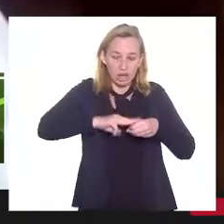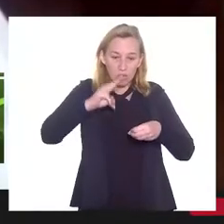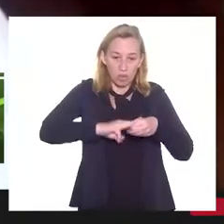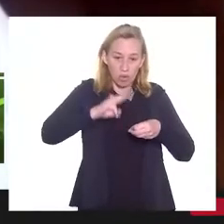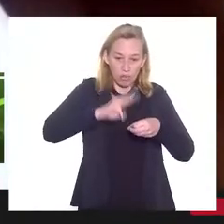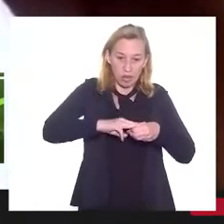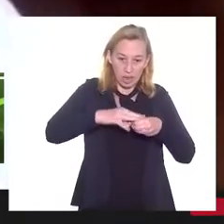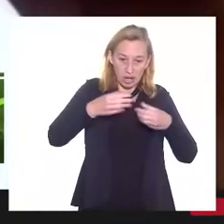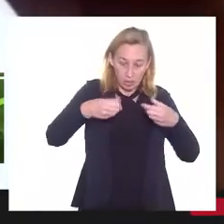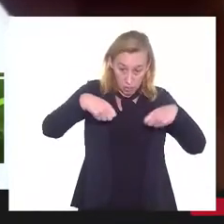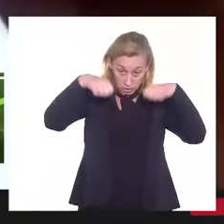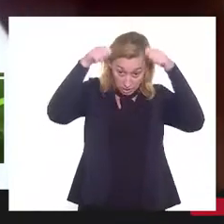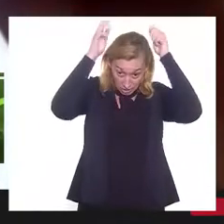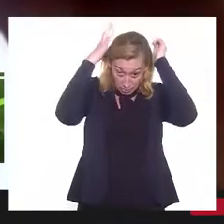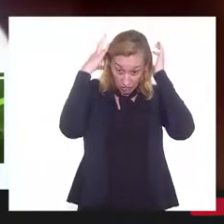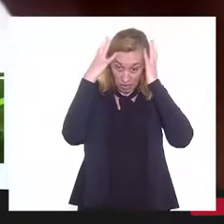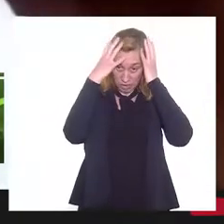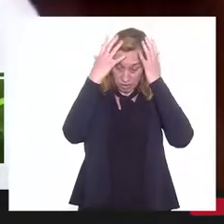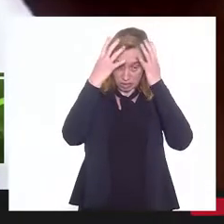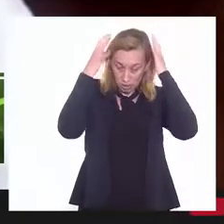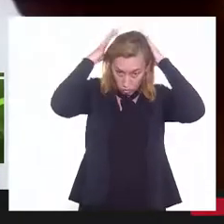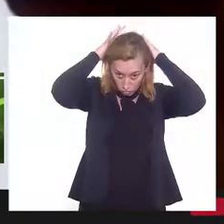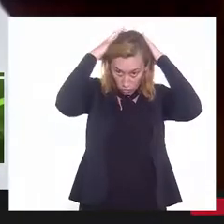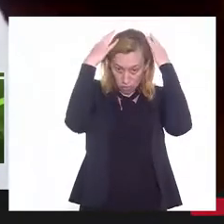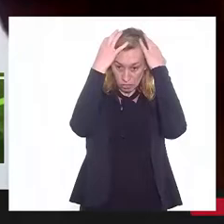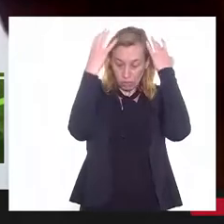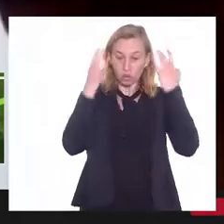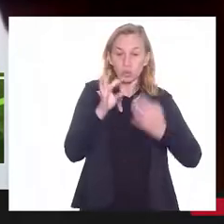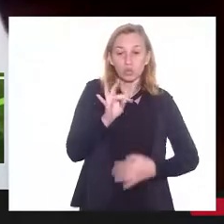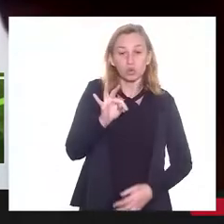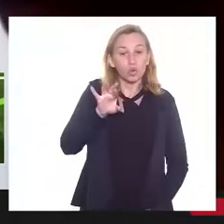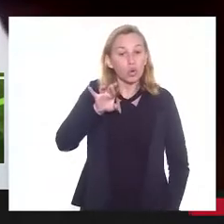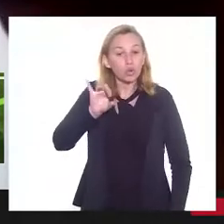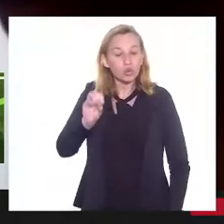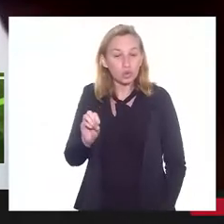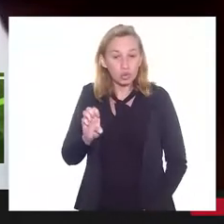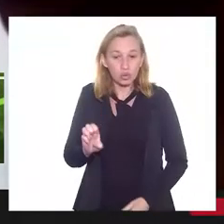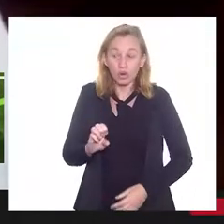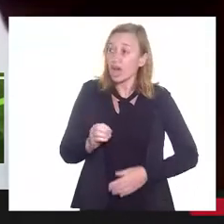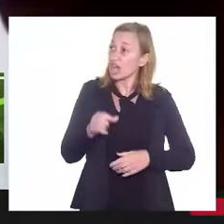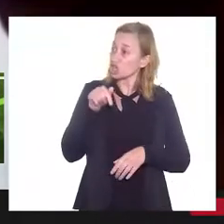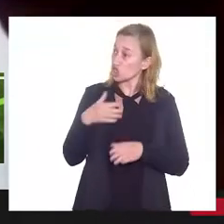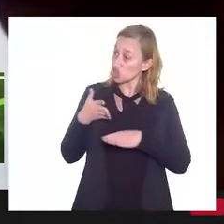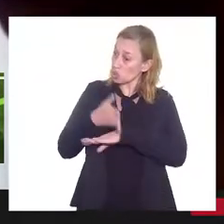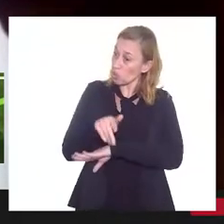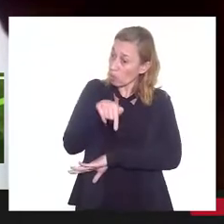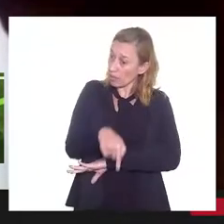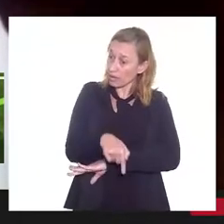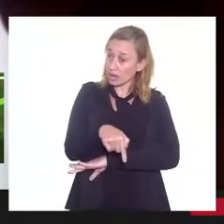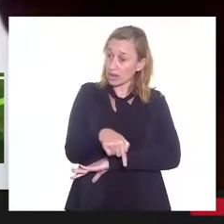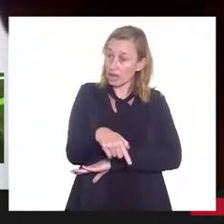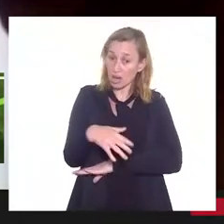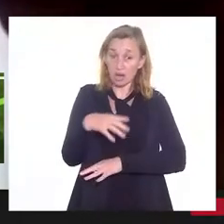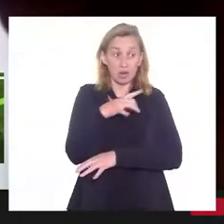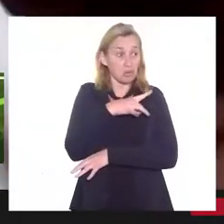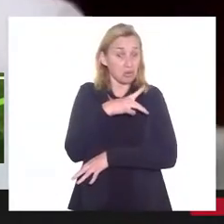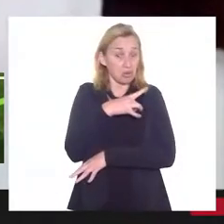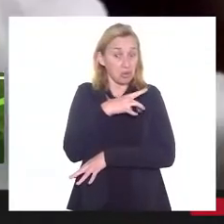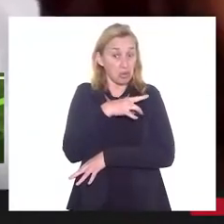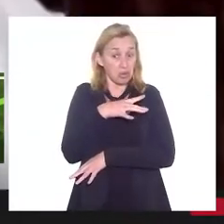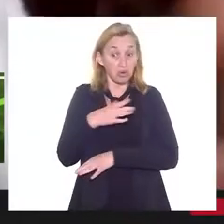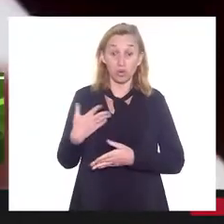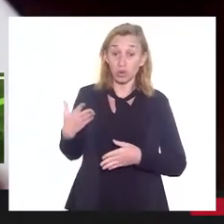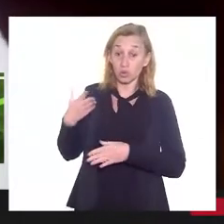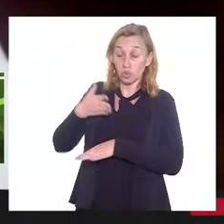fio de quanto e aí já chegou aqui apavorado porque quando ela é